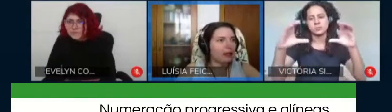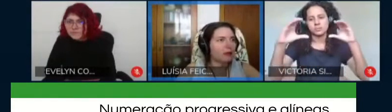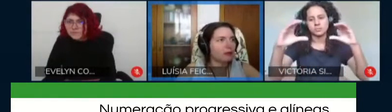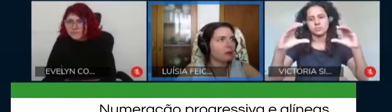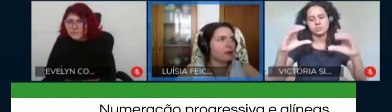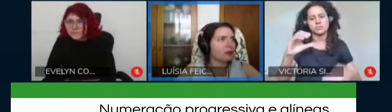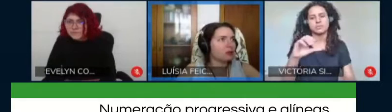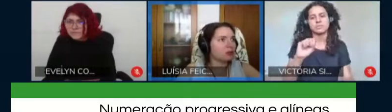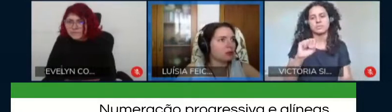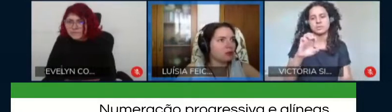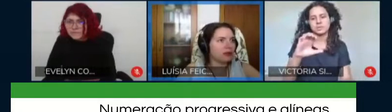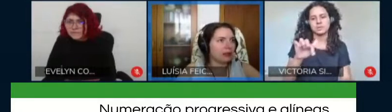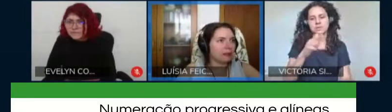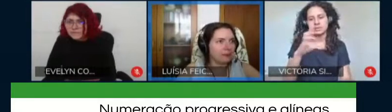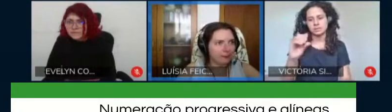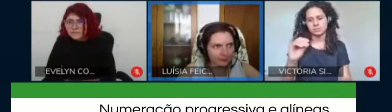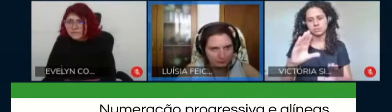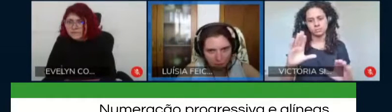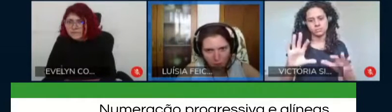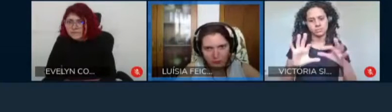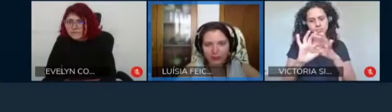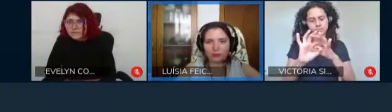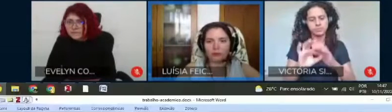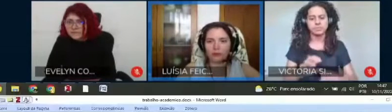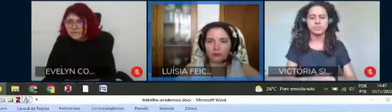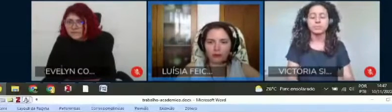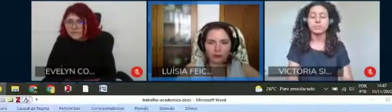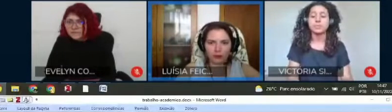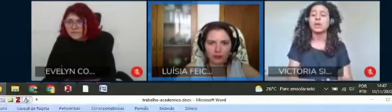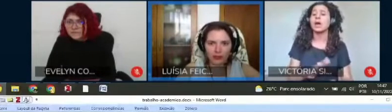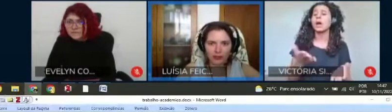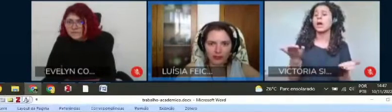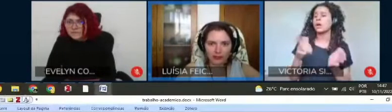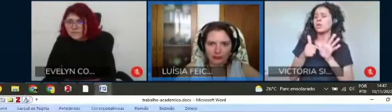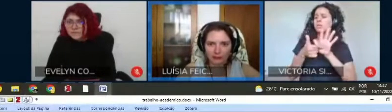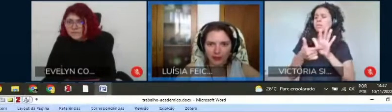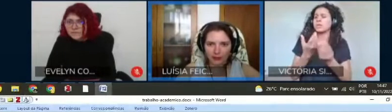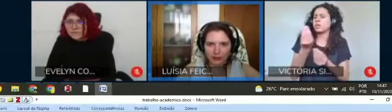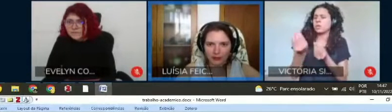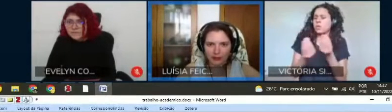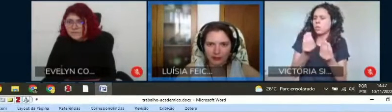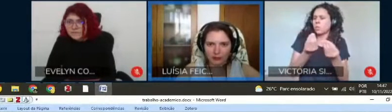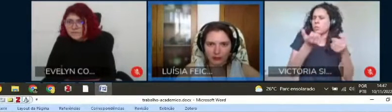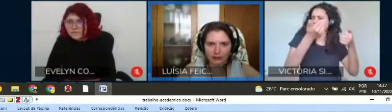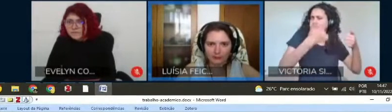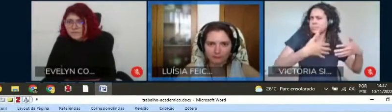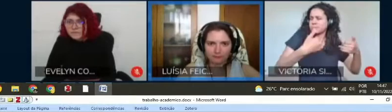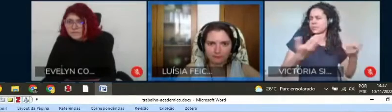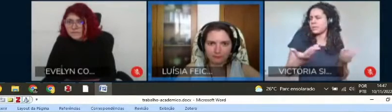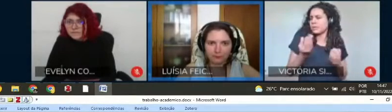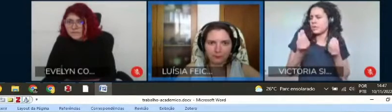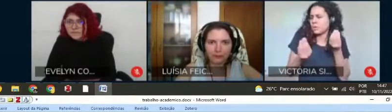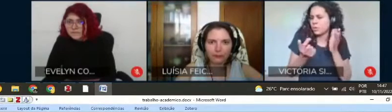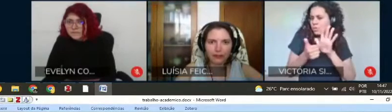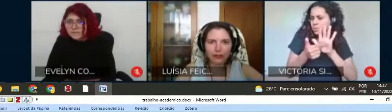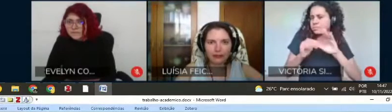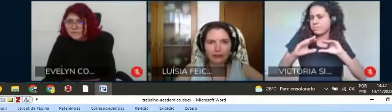subseção. Vamos agora um pouco no modelo, para vermos essa parte das seções